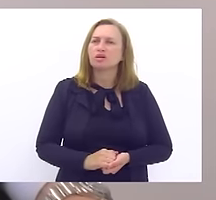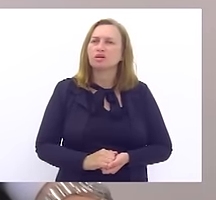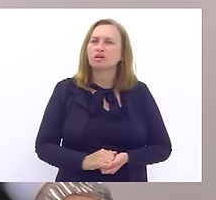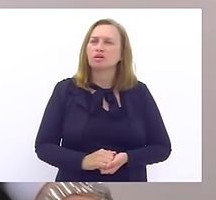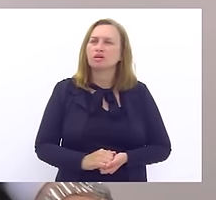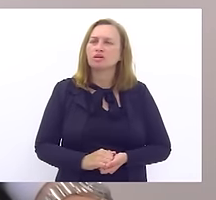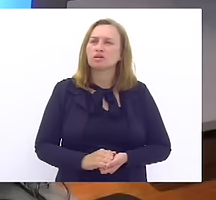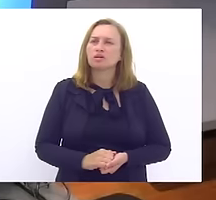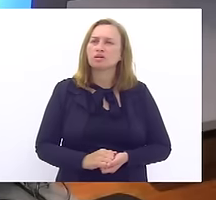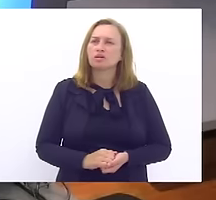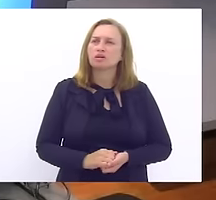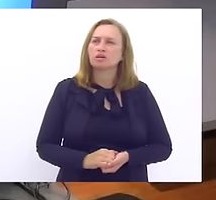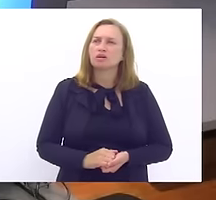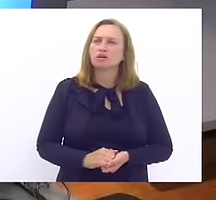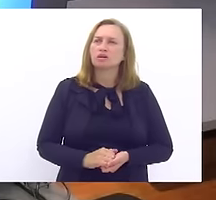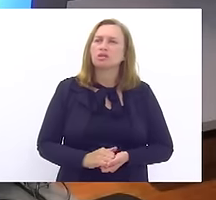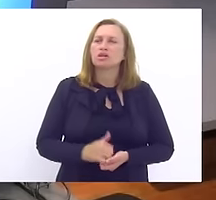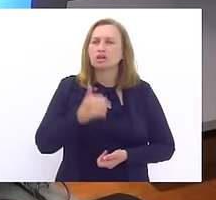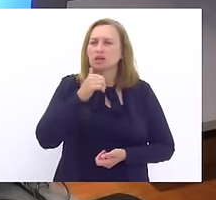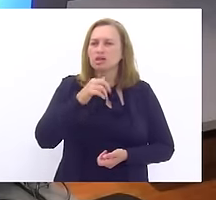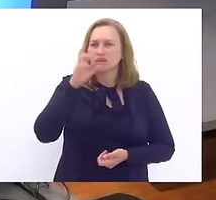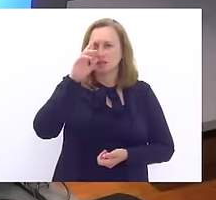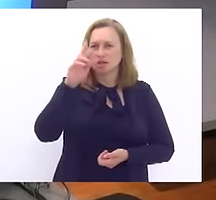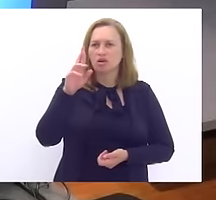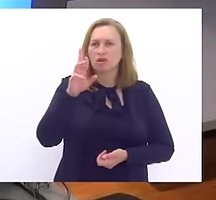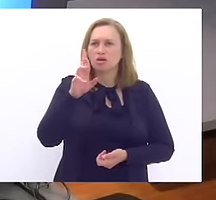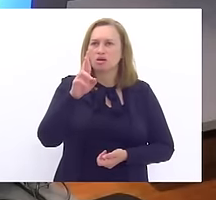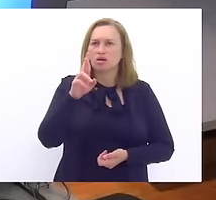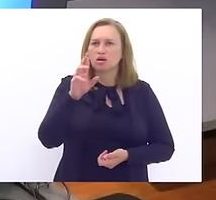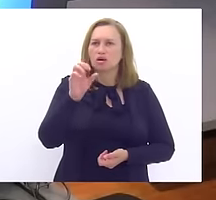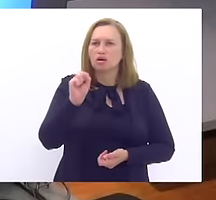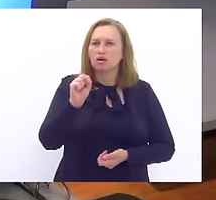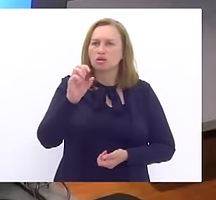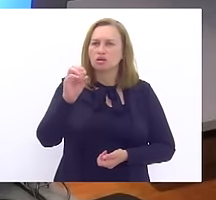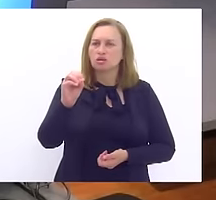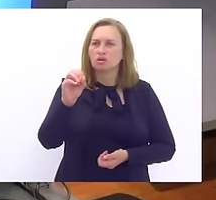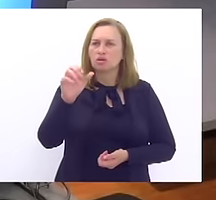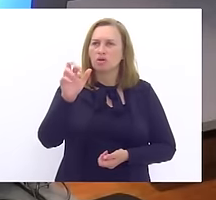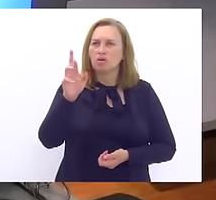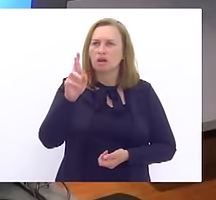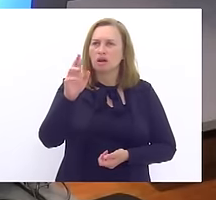a senhora Soraia Brasília Jorge ela é o quê